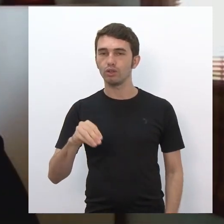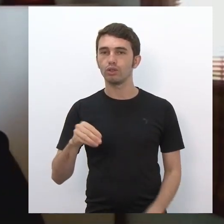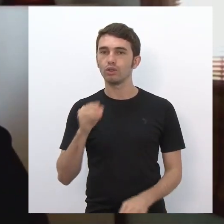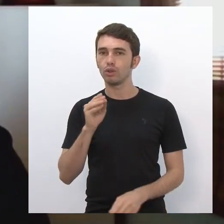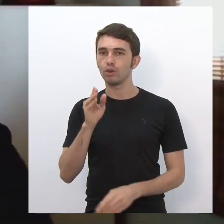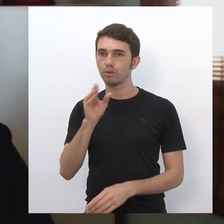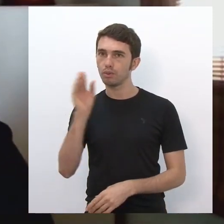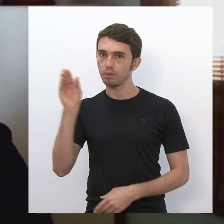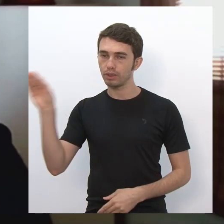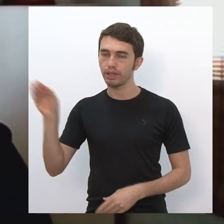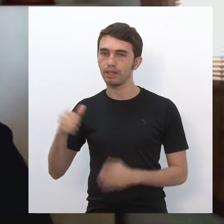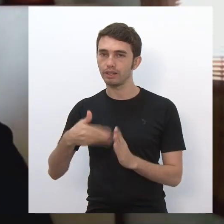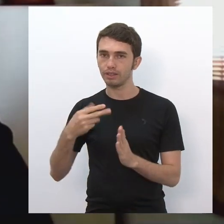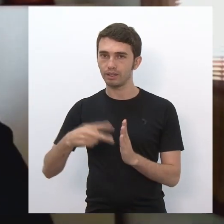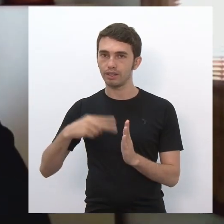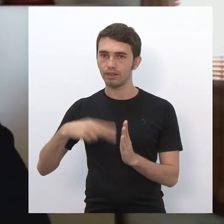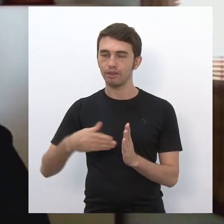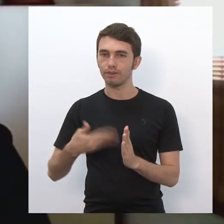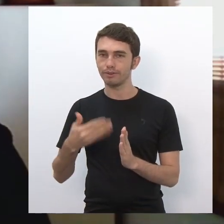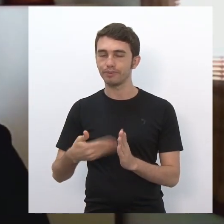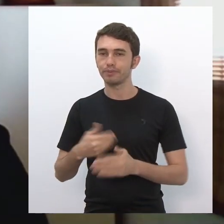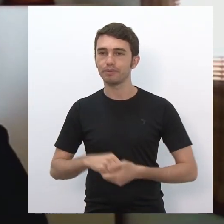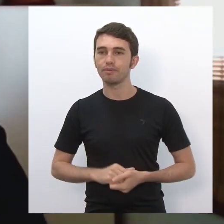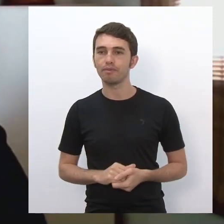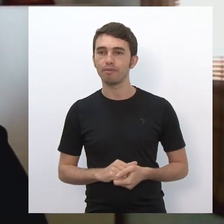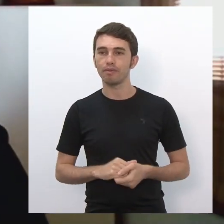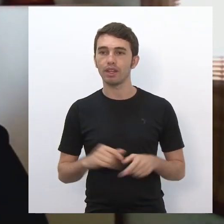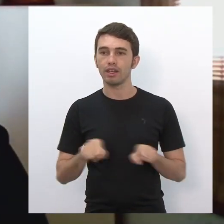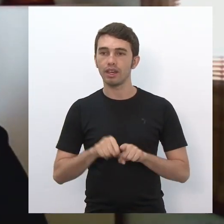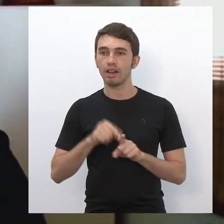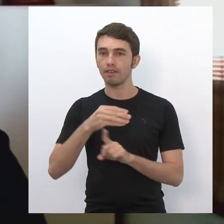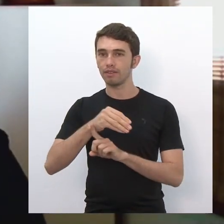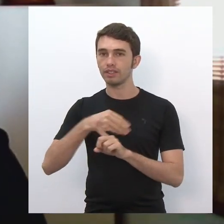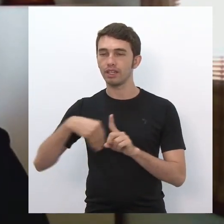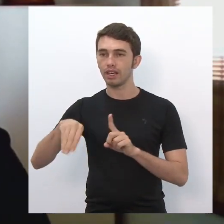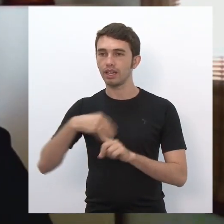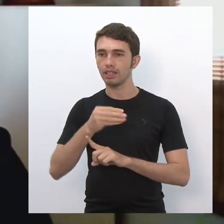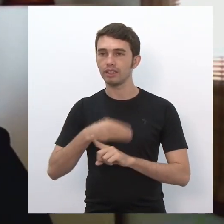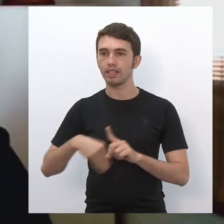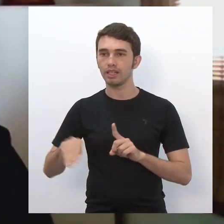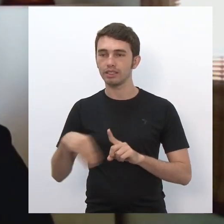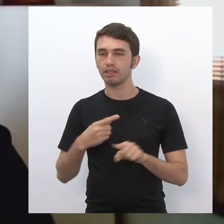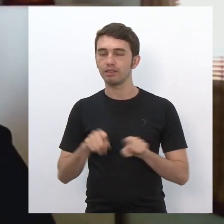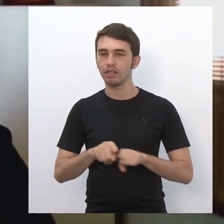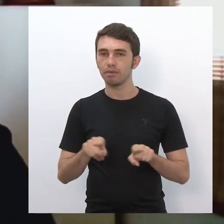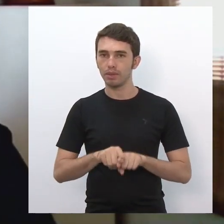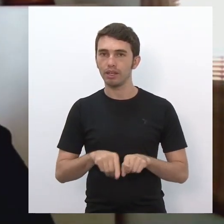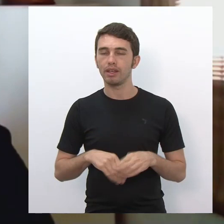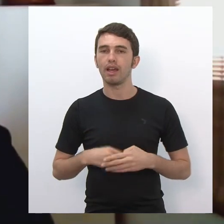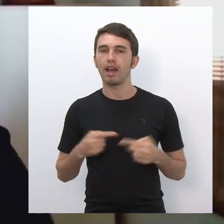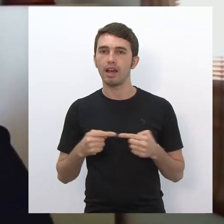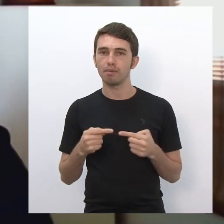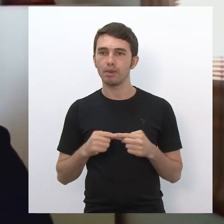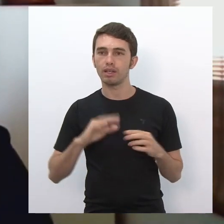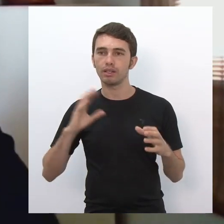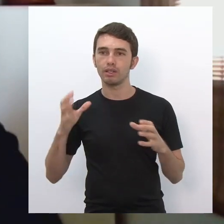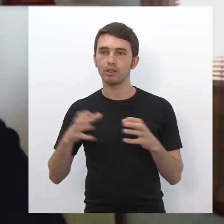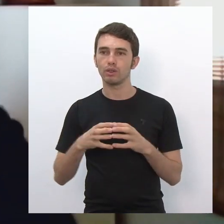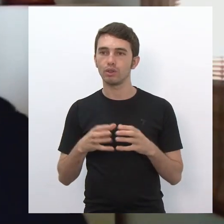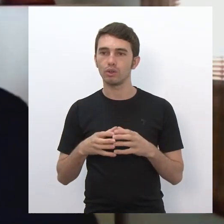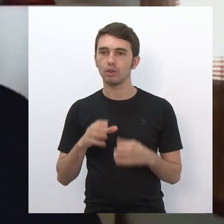Aguena e a Maria Mieco Cano, que vai fazer a interação no chat, os dois que fazem parte da equipe do Cremario